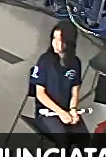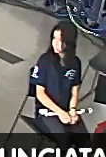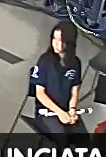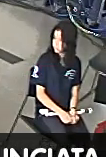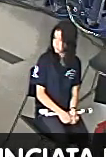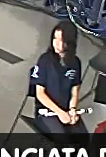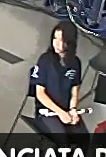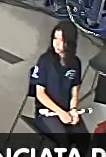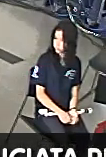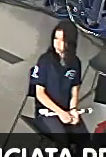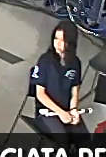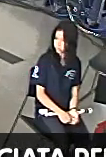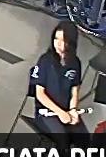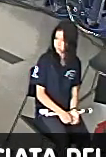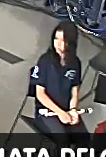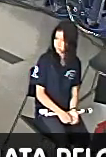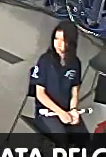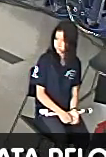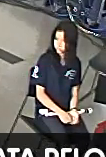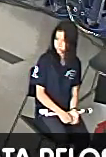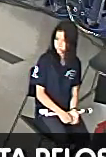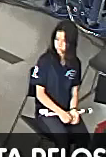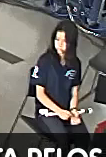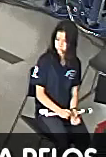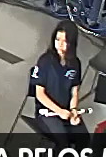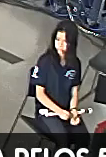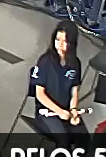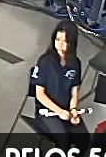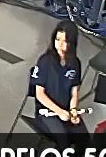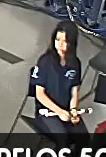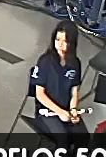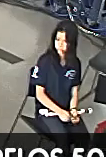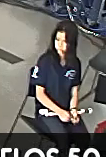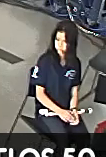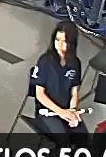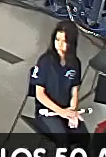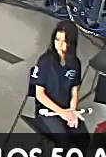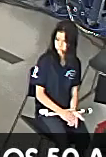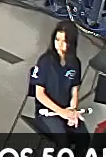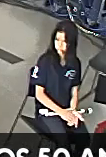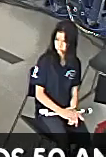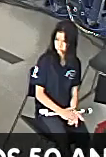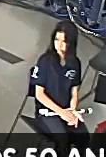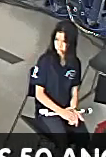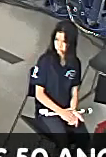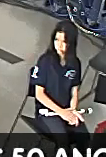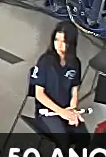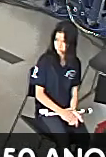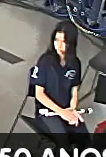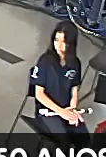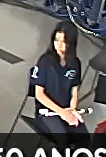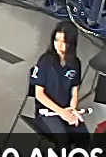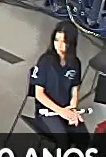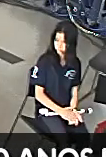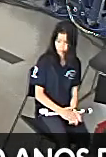Padre Ezenaldo Silva Araújo, pároco da Paróquia Nossa Senhora da Glória da Congregação do Espírito Santo.